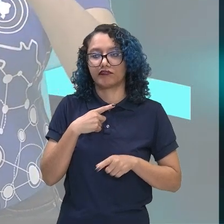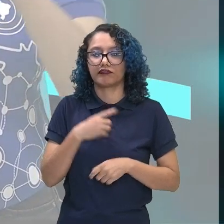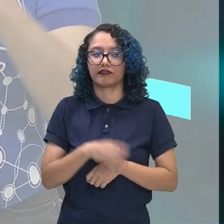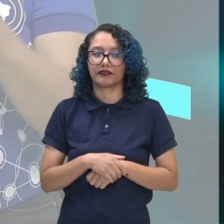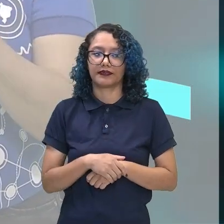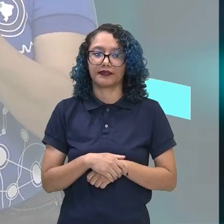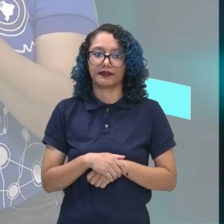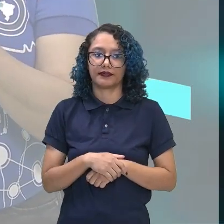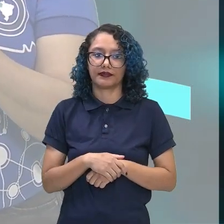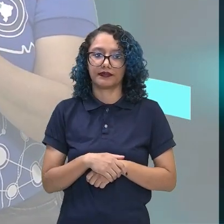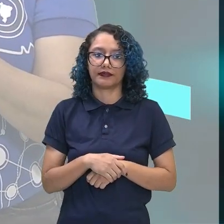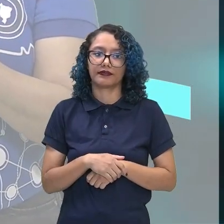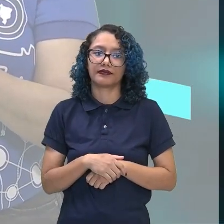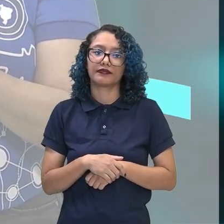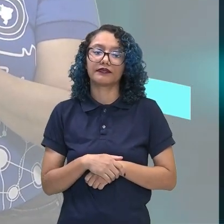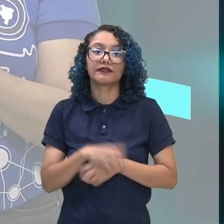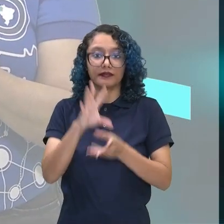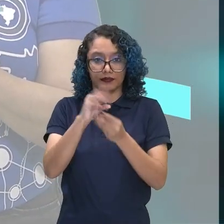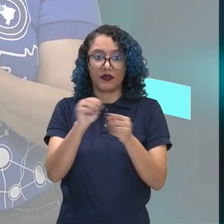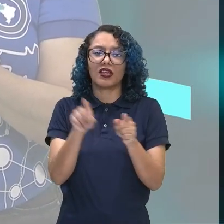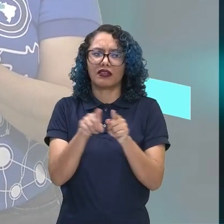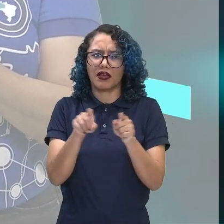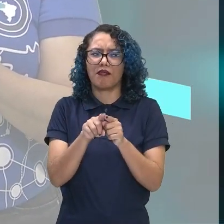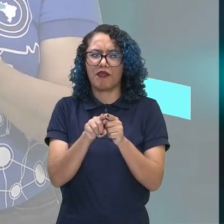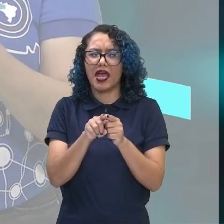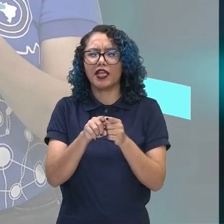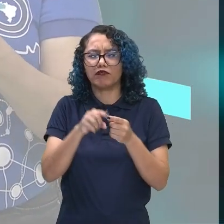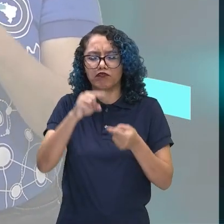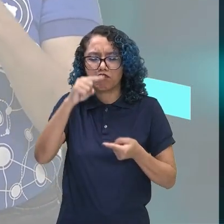é menor que o desenvolvimento,